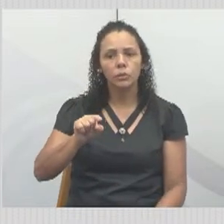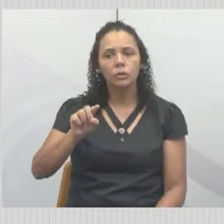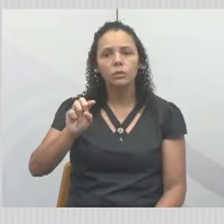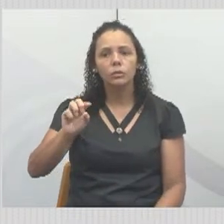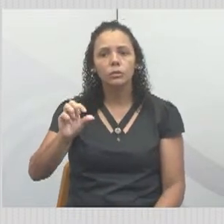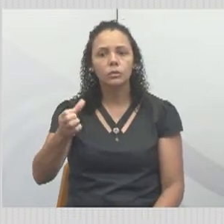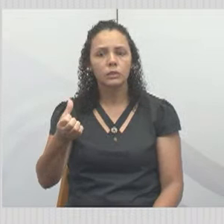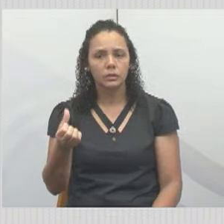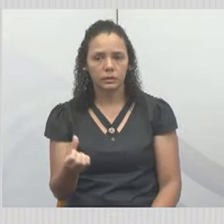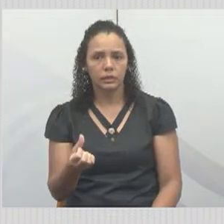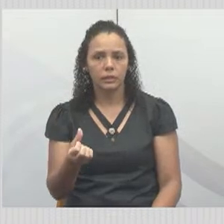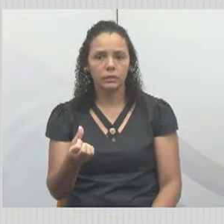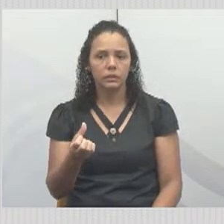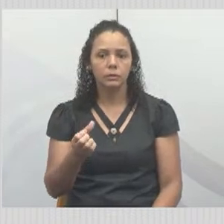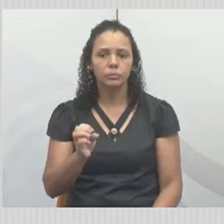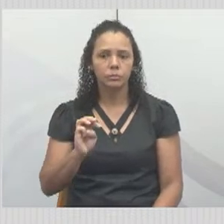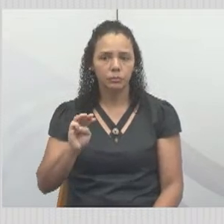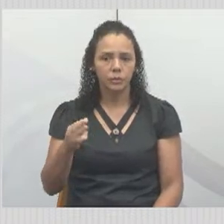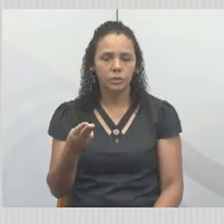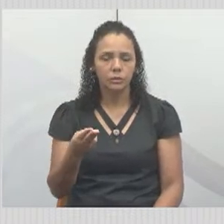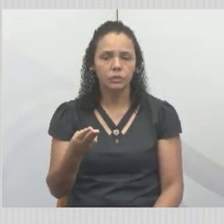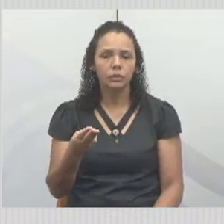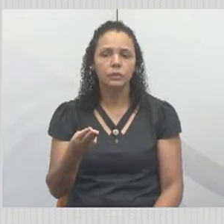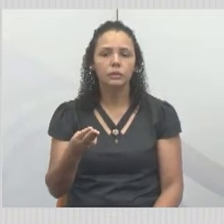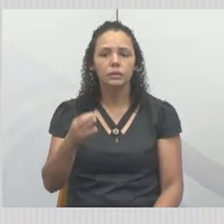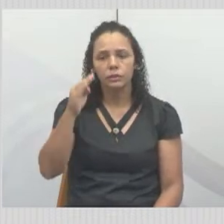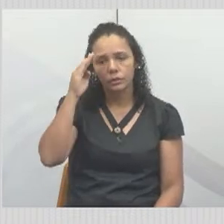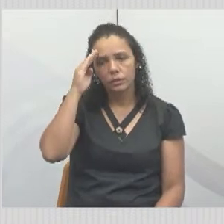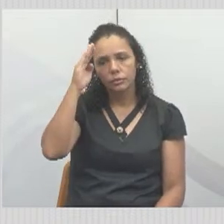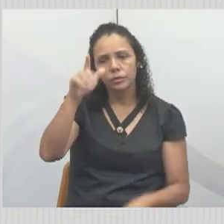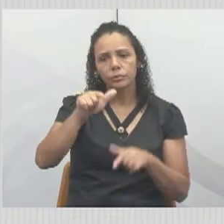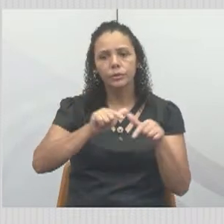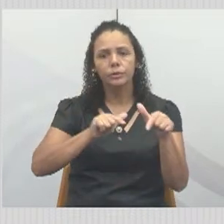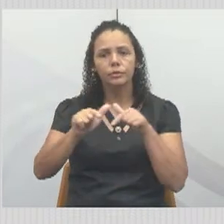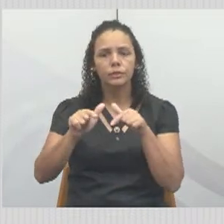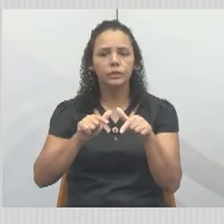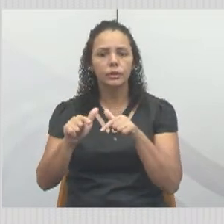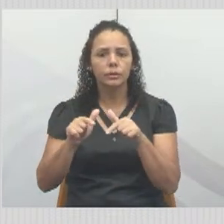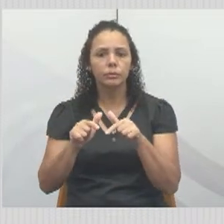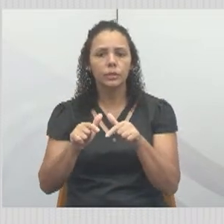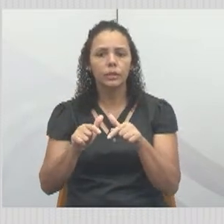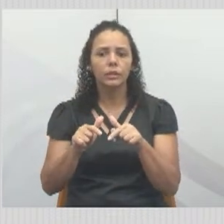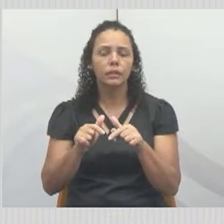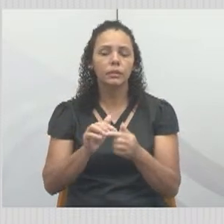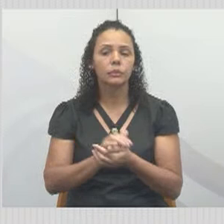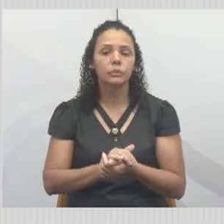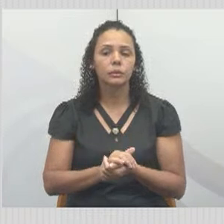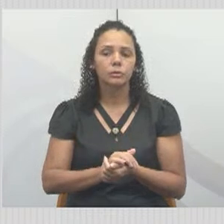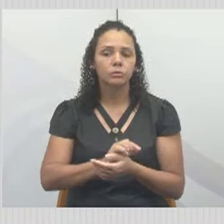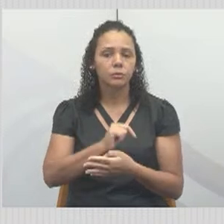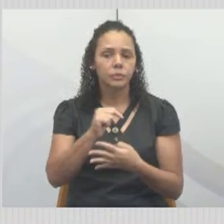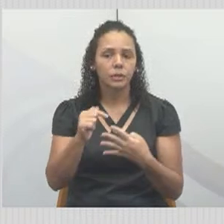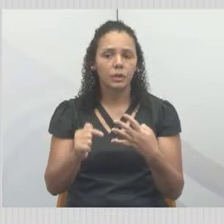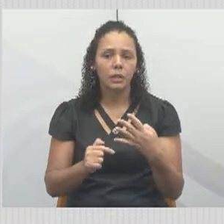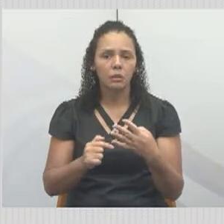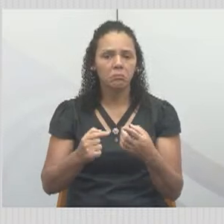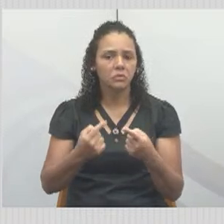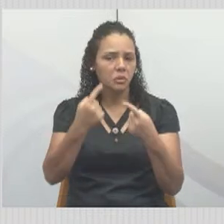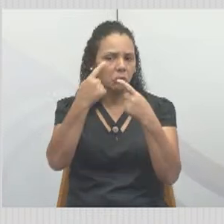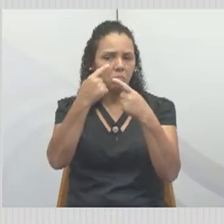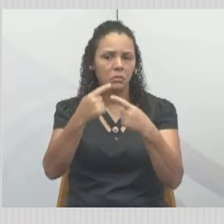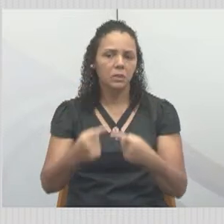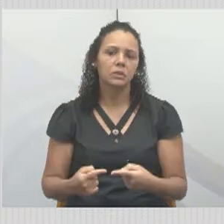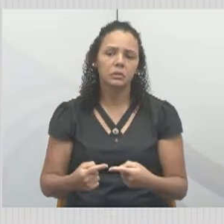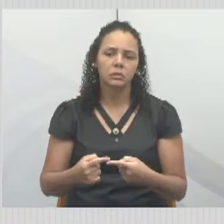aumento de 15%. E nesse aumento de 15% está os aumentos de oficineiros, competições e eventos para pessoa com